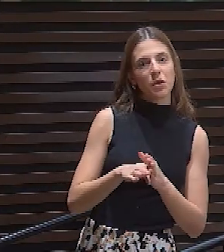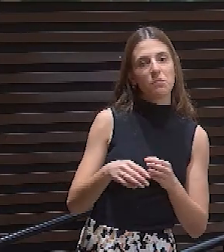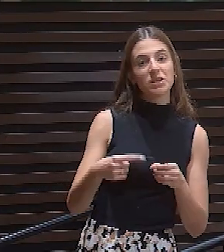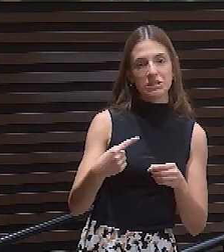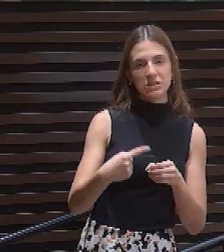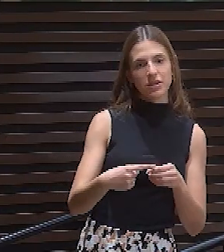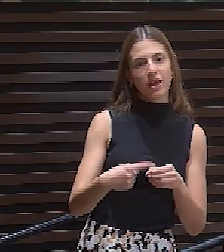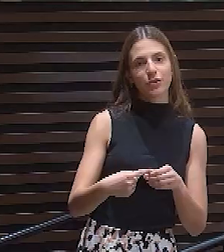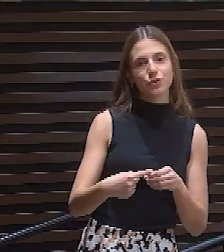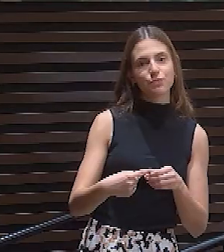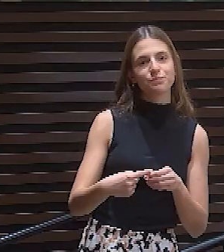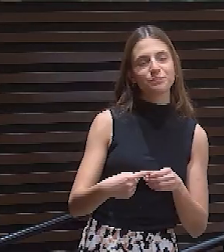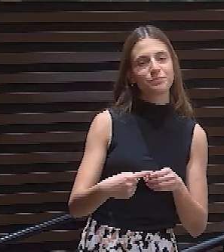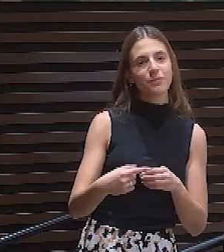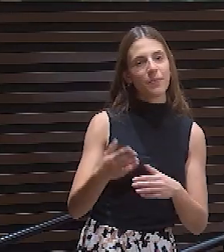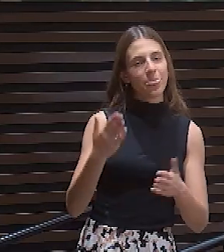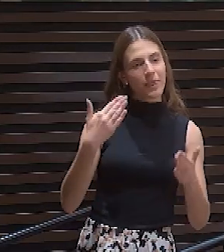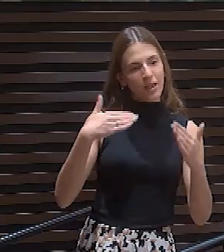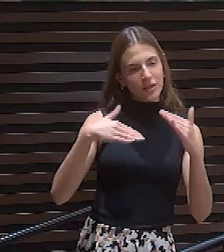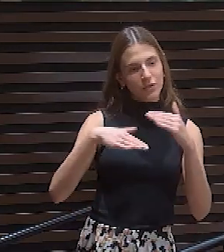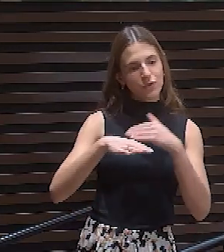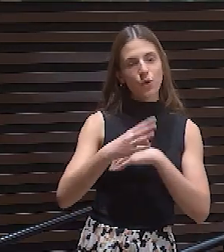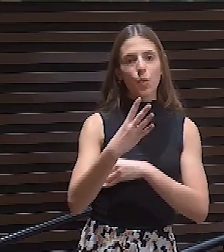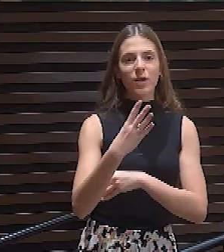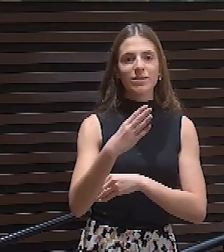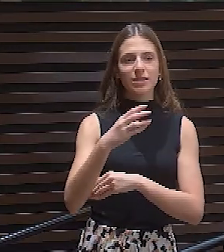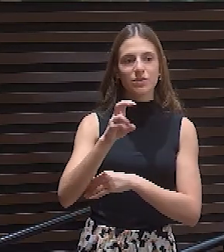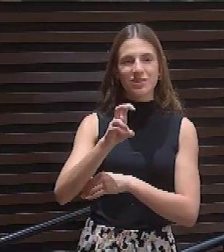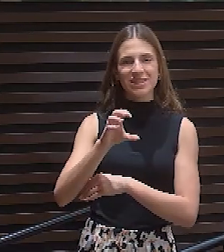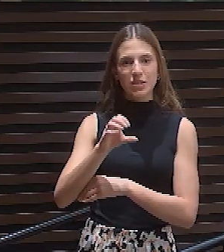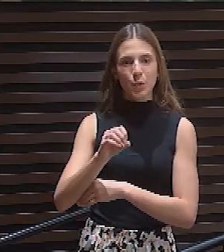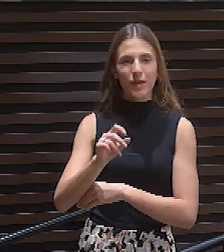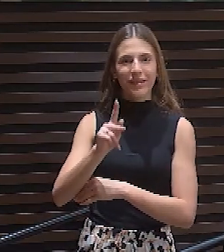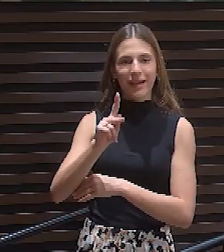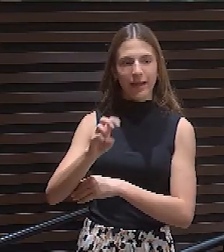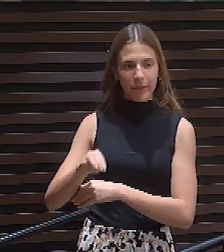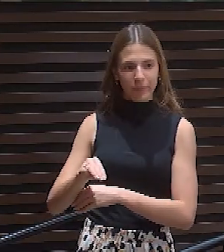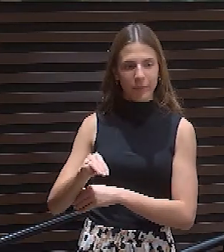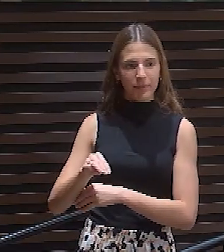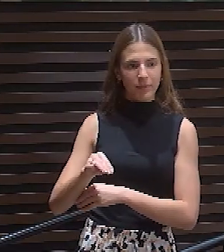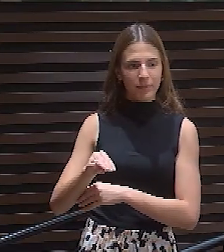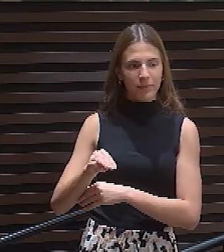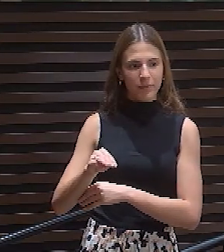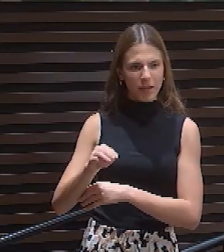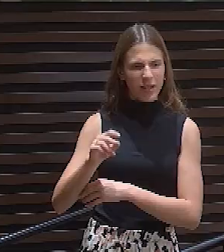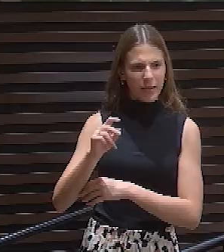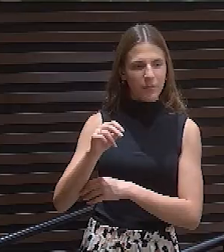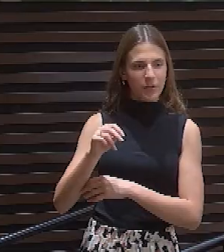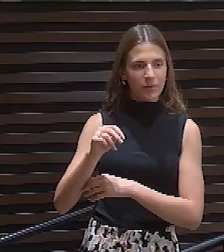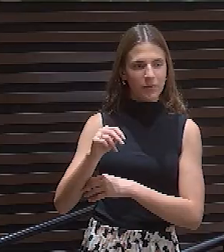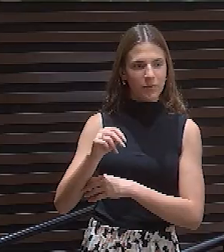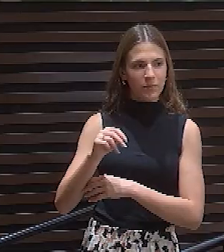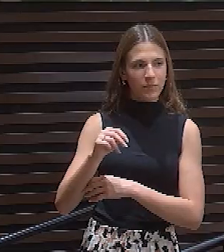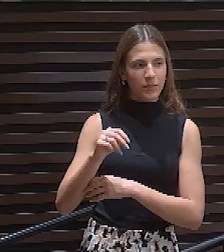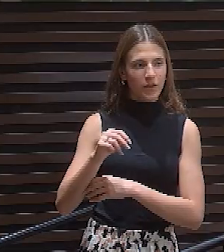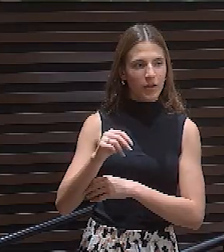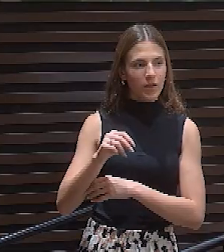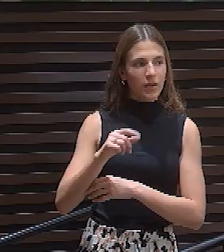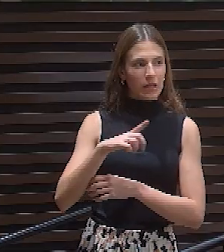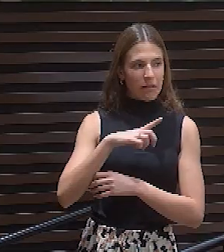eles andaram 450 quilômetros, de um total de 650